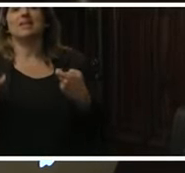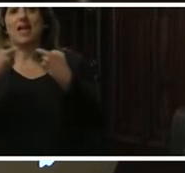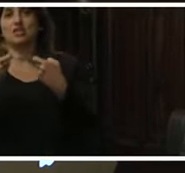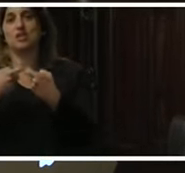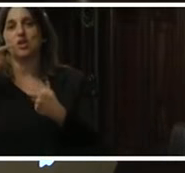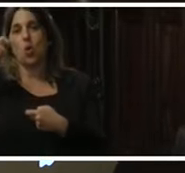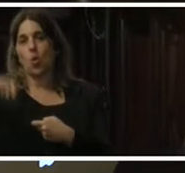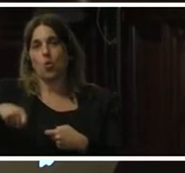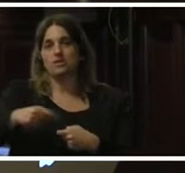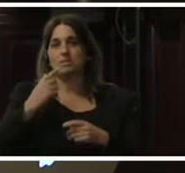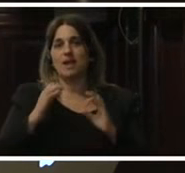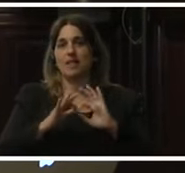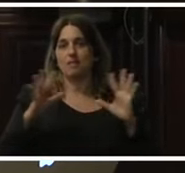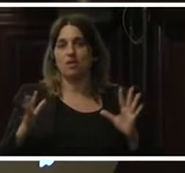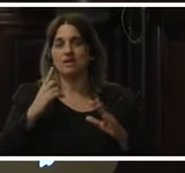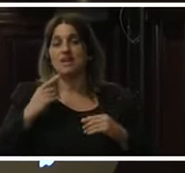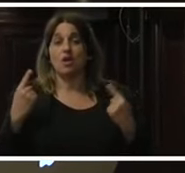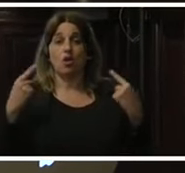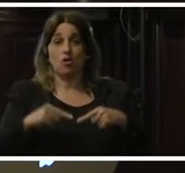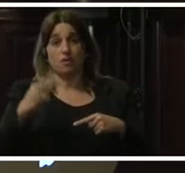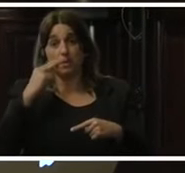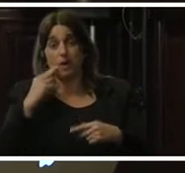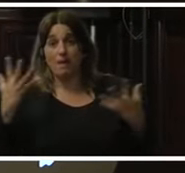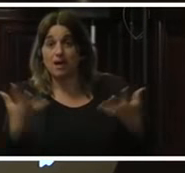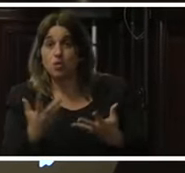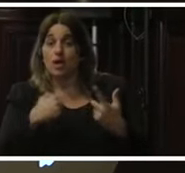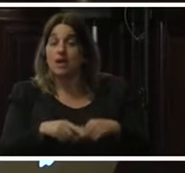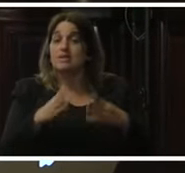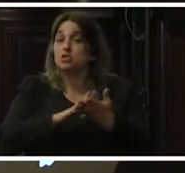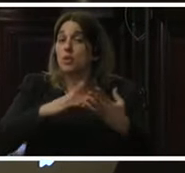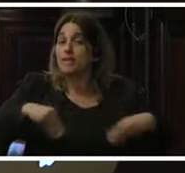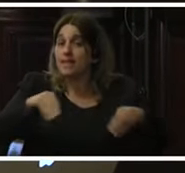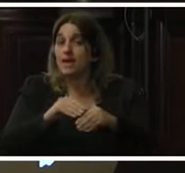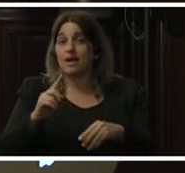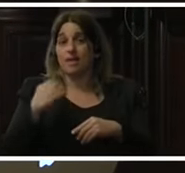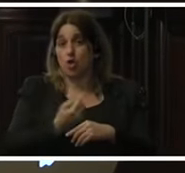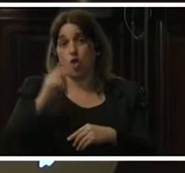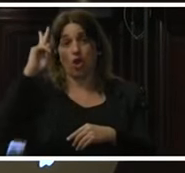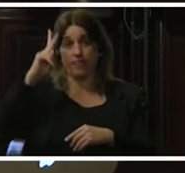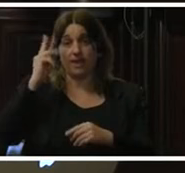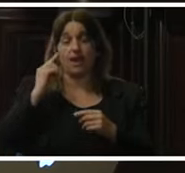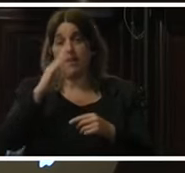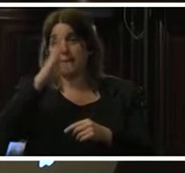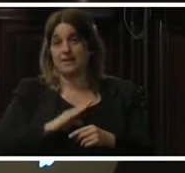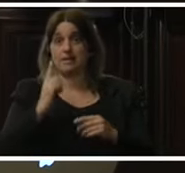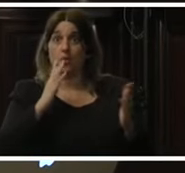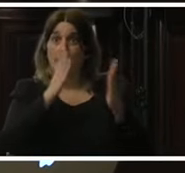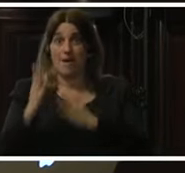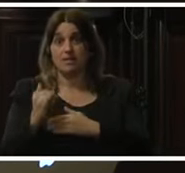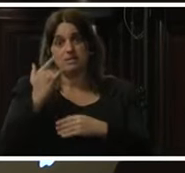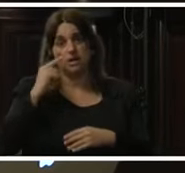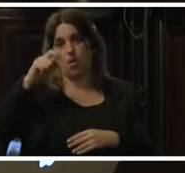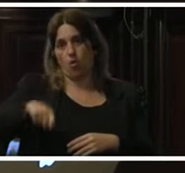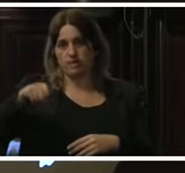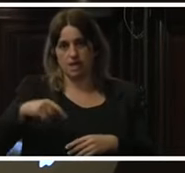os conflitos atuais envolvendo até o território de povos indígenas no brasil são em grande parte judicializadas tais